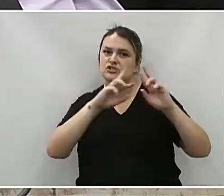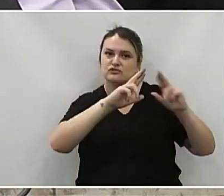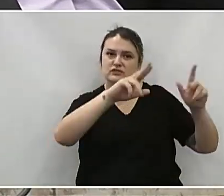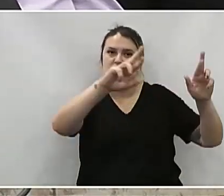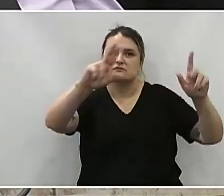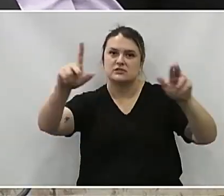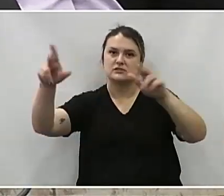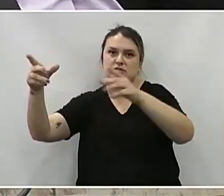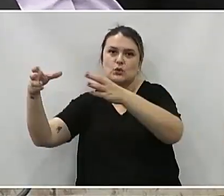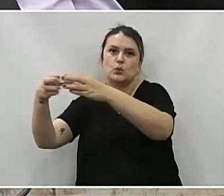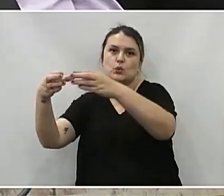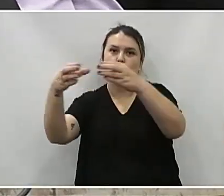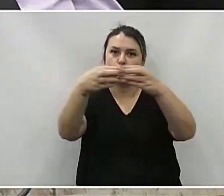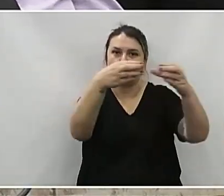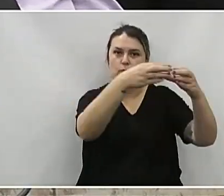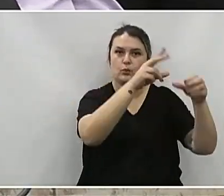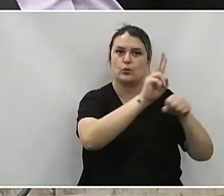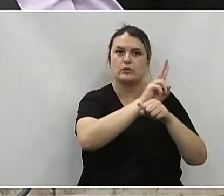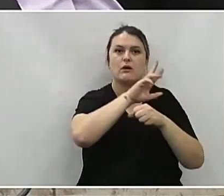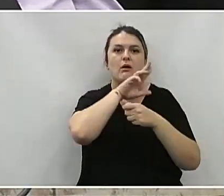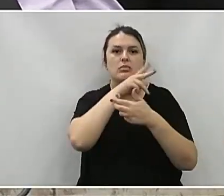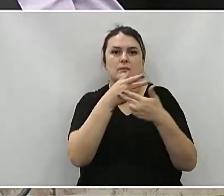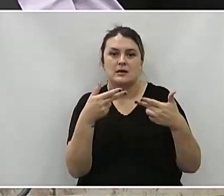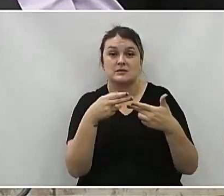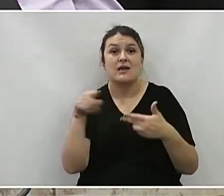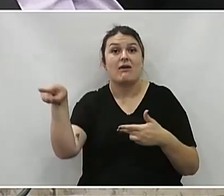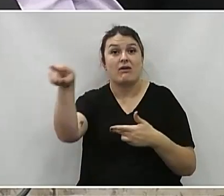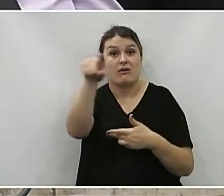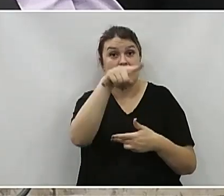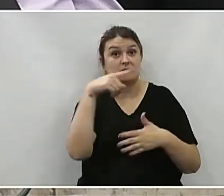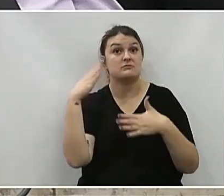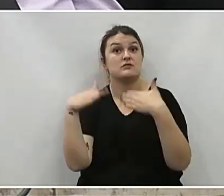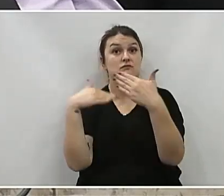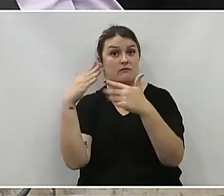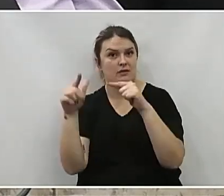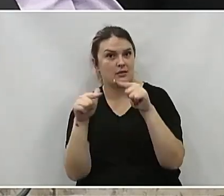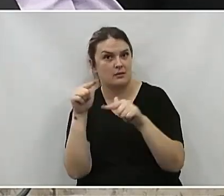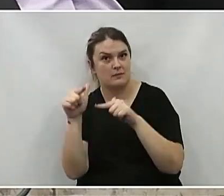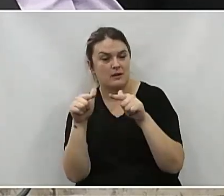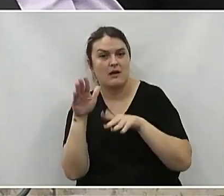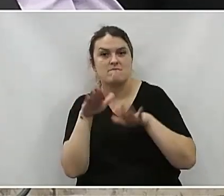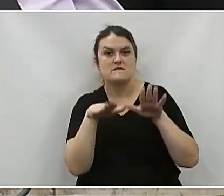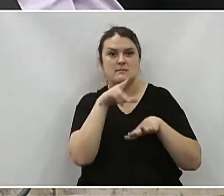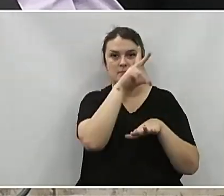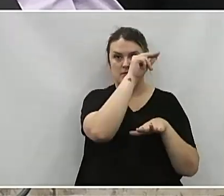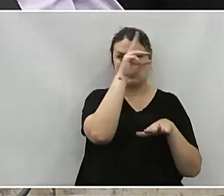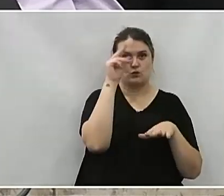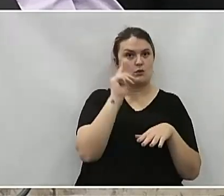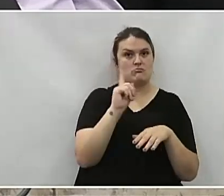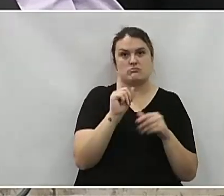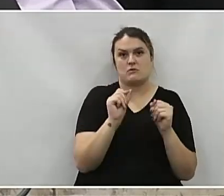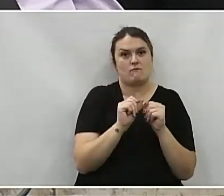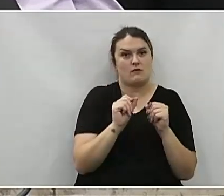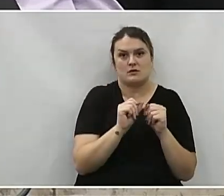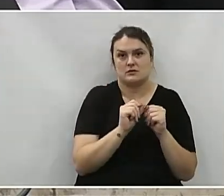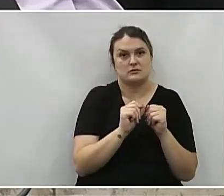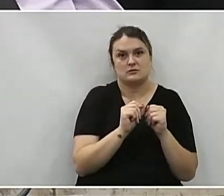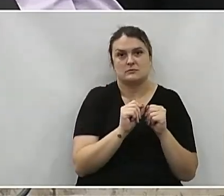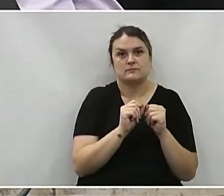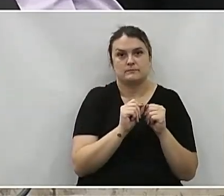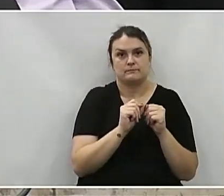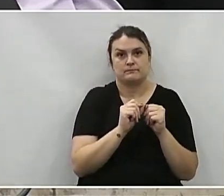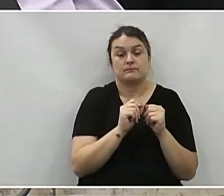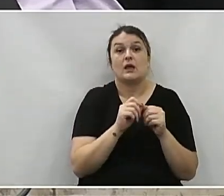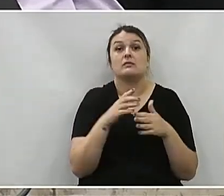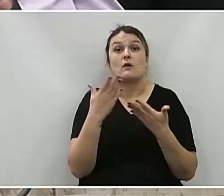grupos de protetores dos animais eles desenvolvem um trabalho que muitas vezes o poder público não faz